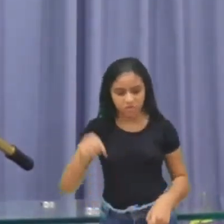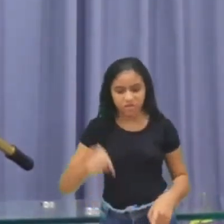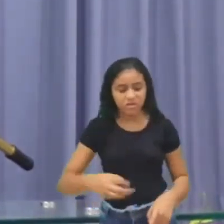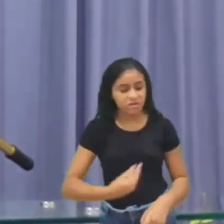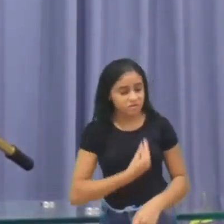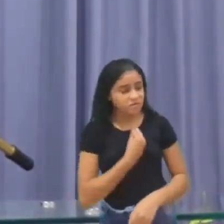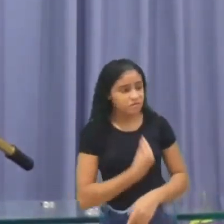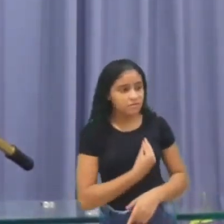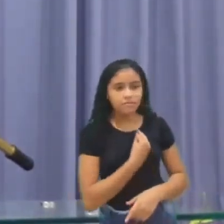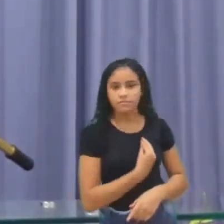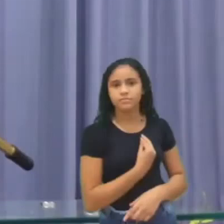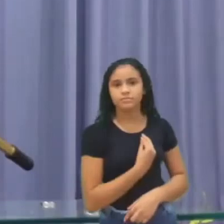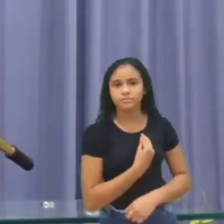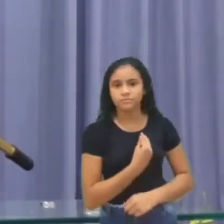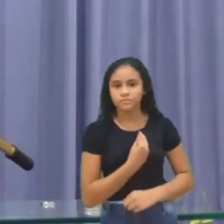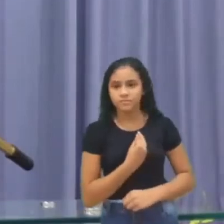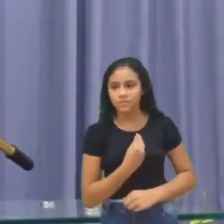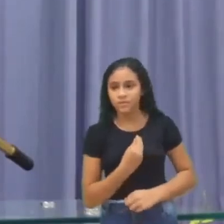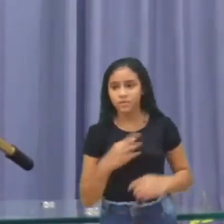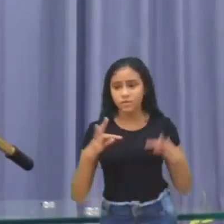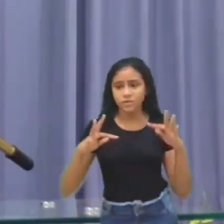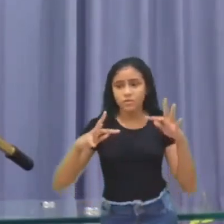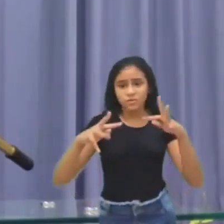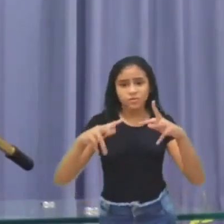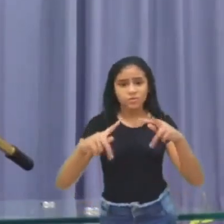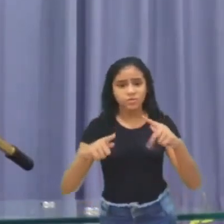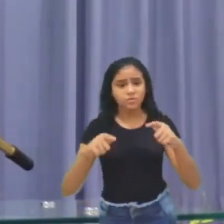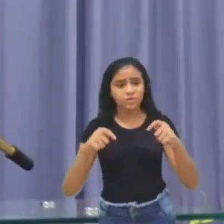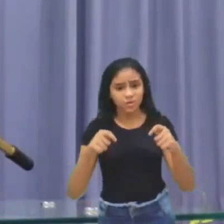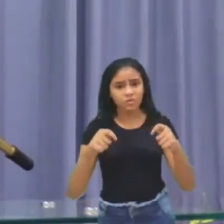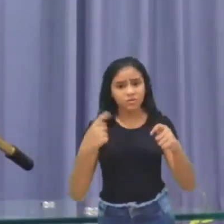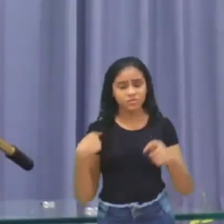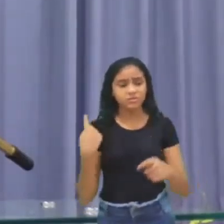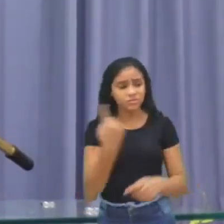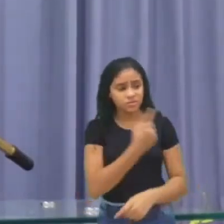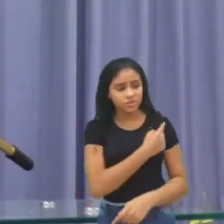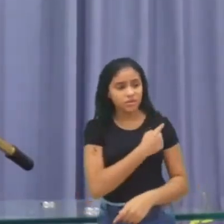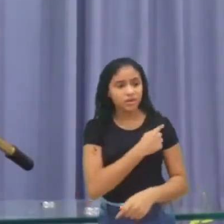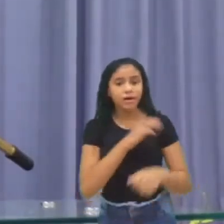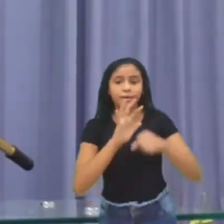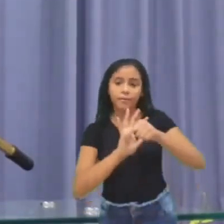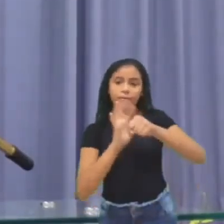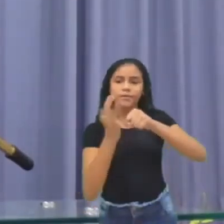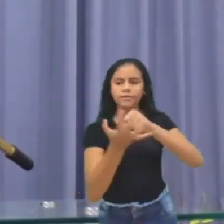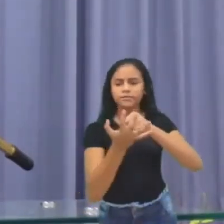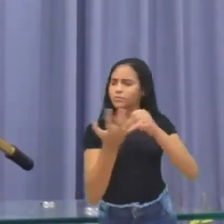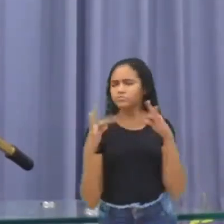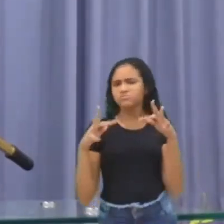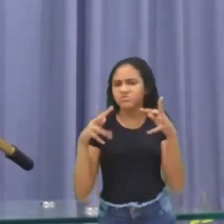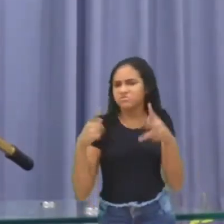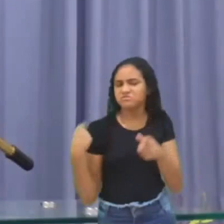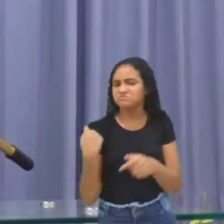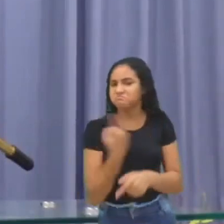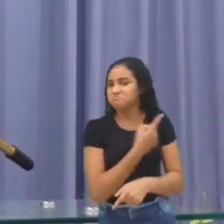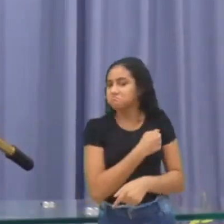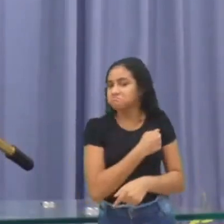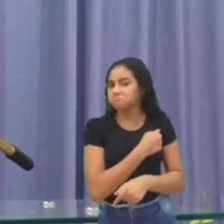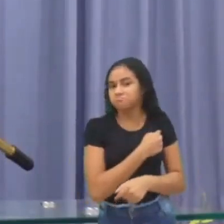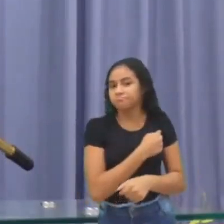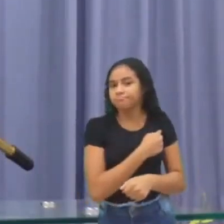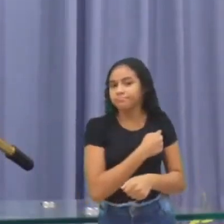vivendo aqui. Todos nós estamos sujeitos ao coronavírus. Todos nós. Todos